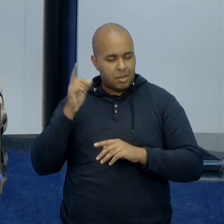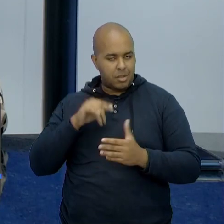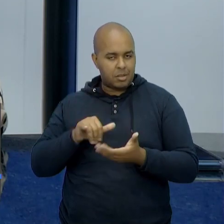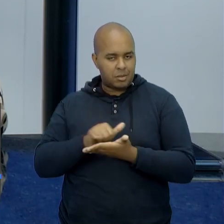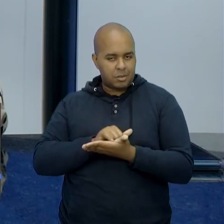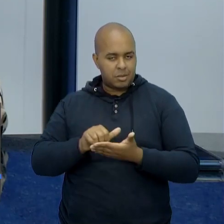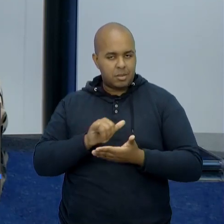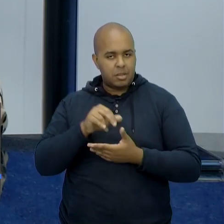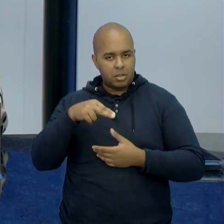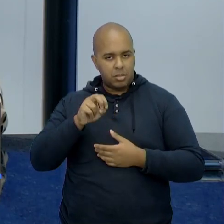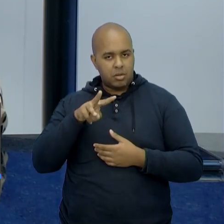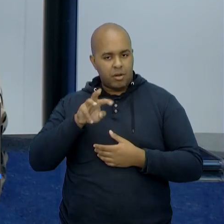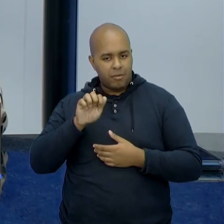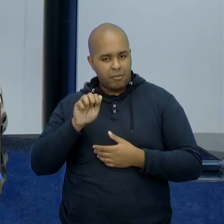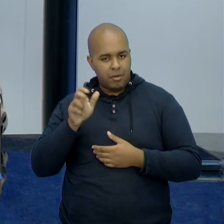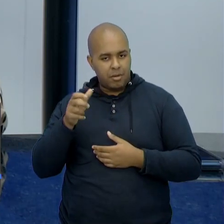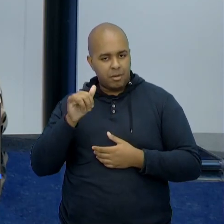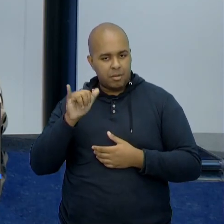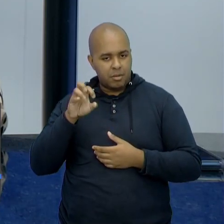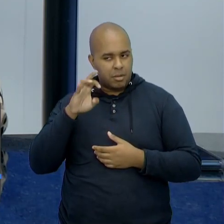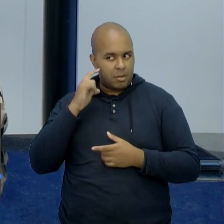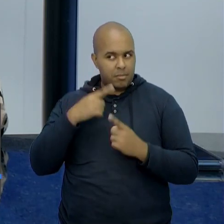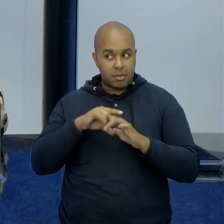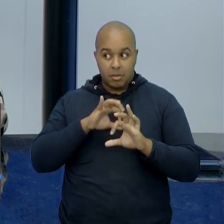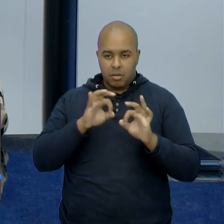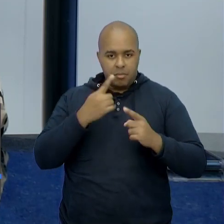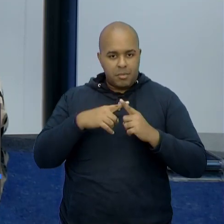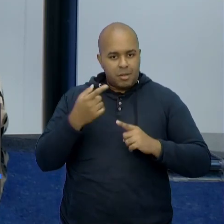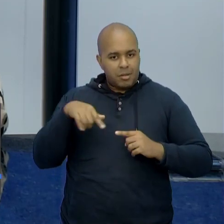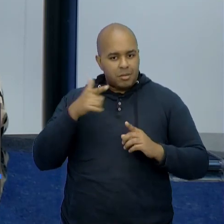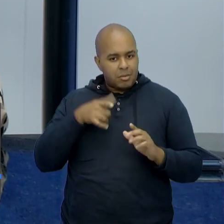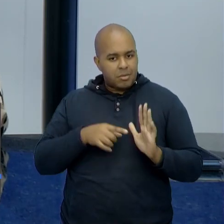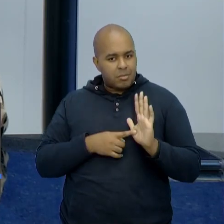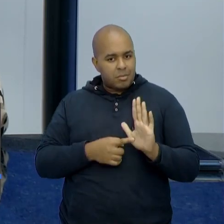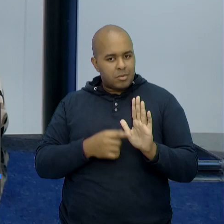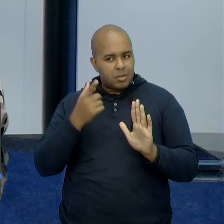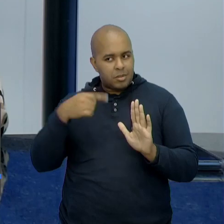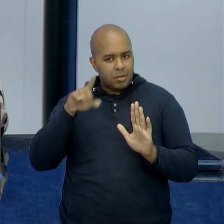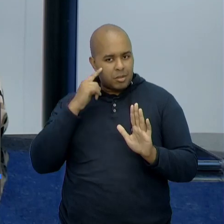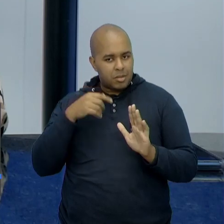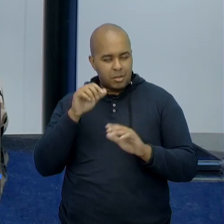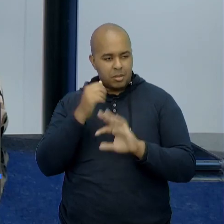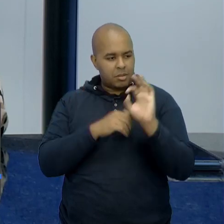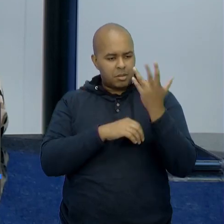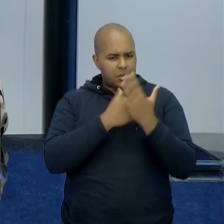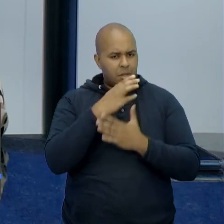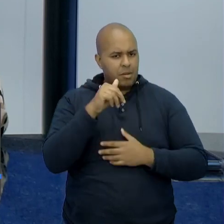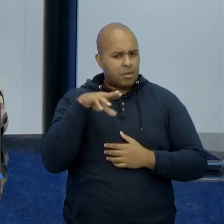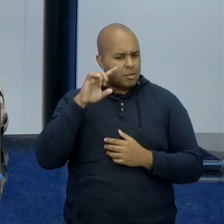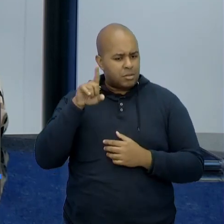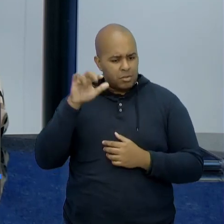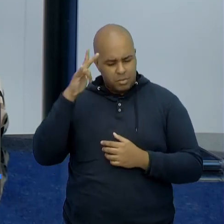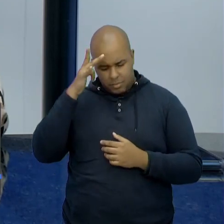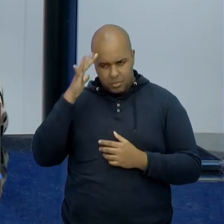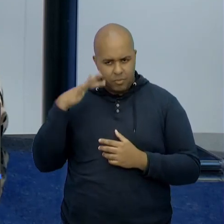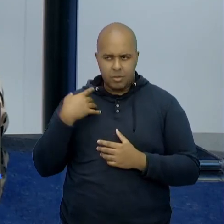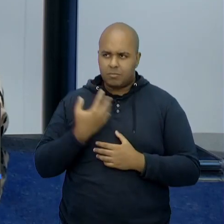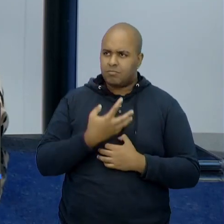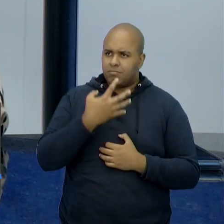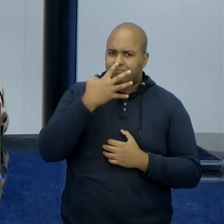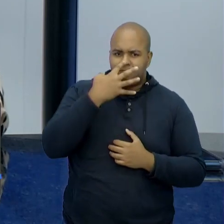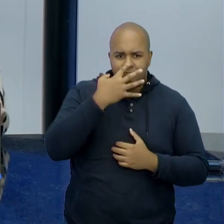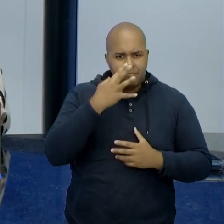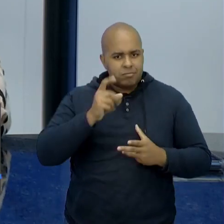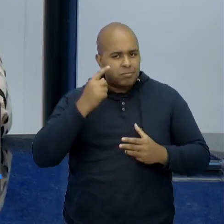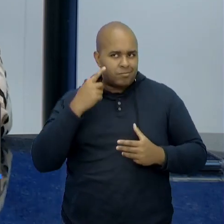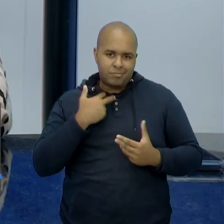York. E foi incrível, né? Porque a gente conseguir mostrar a nossa Amazônia, todo mundo fica...